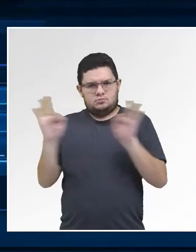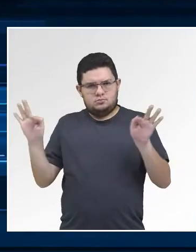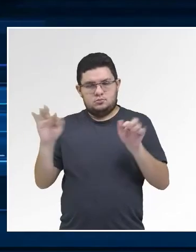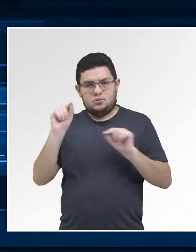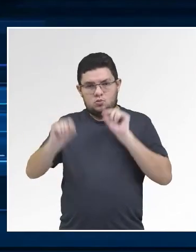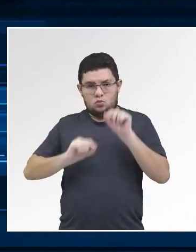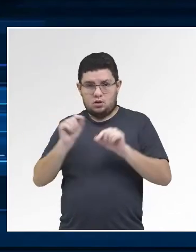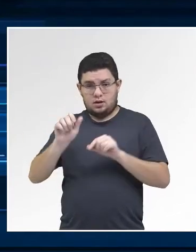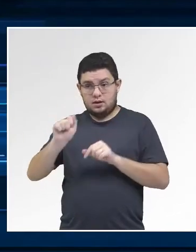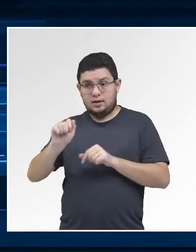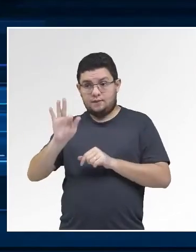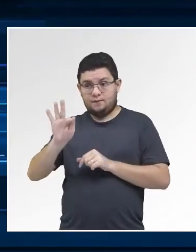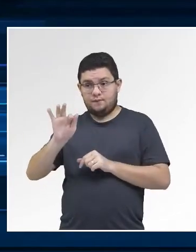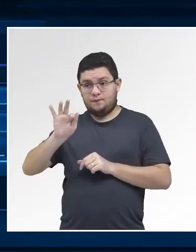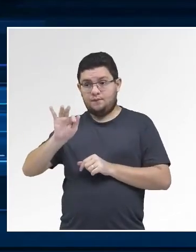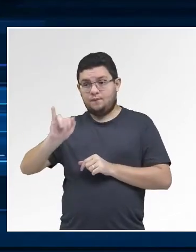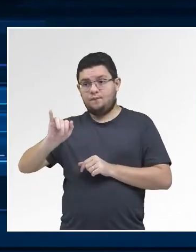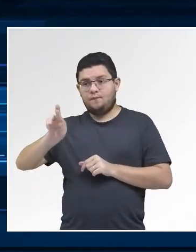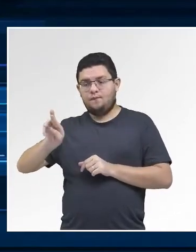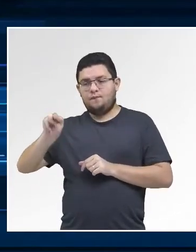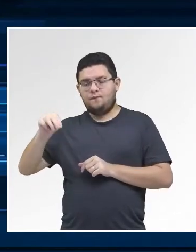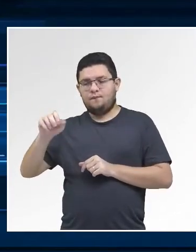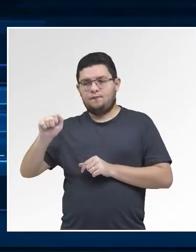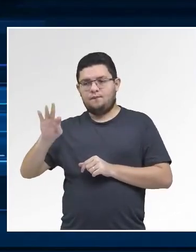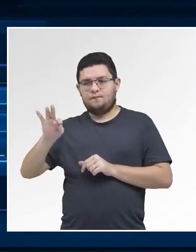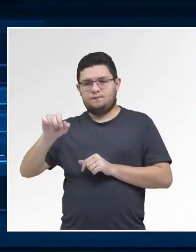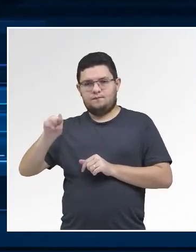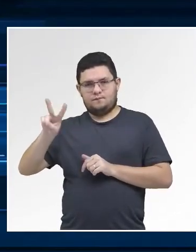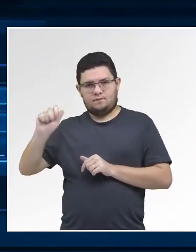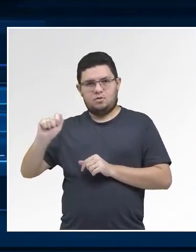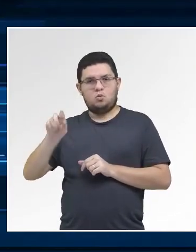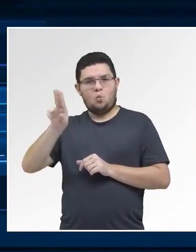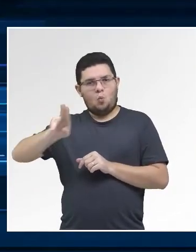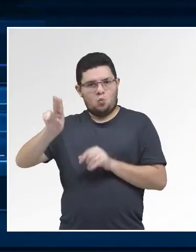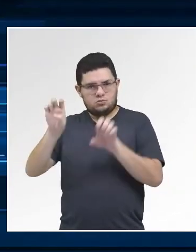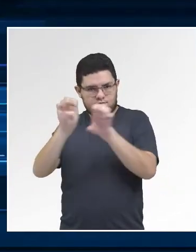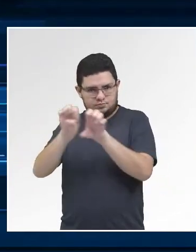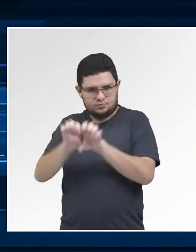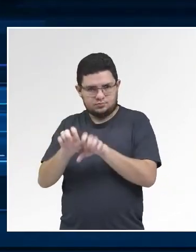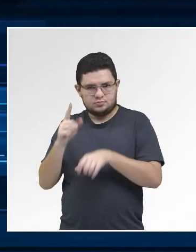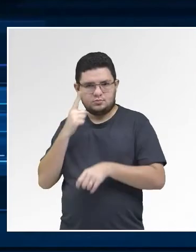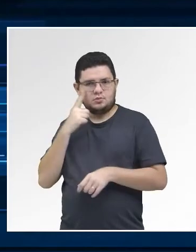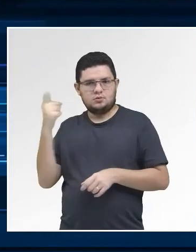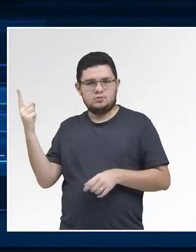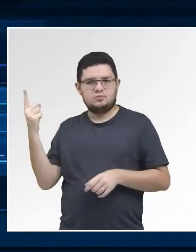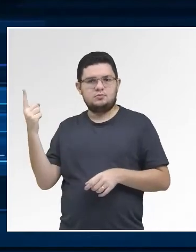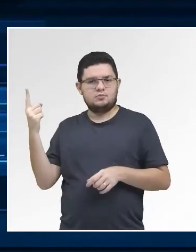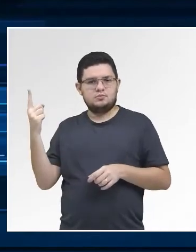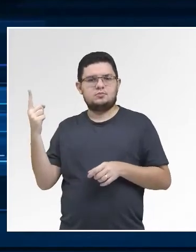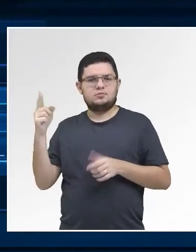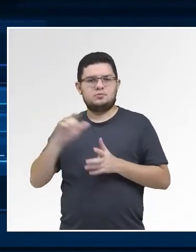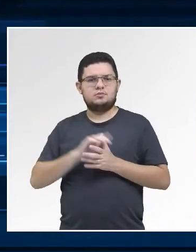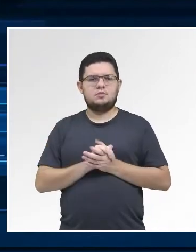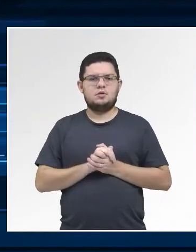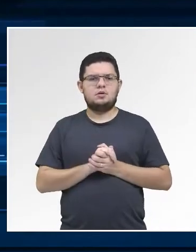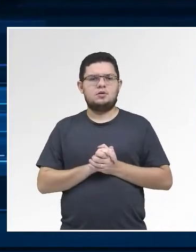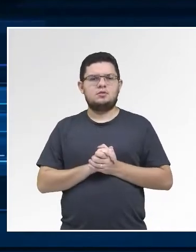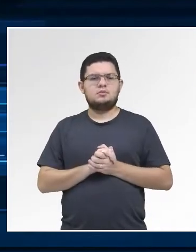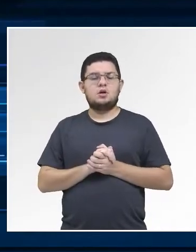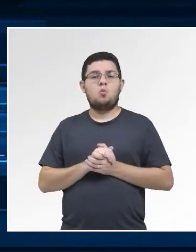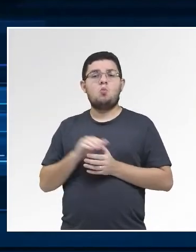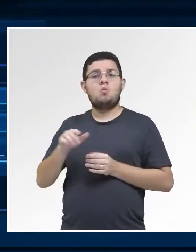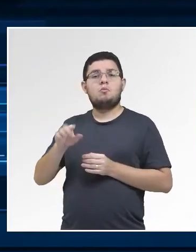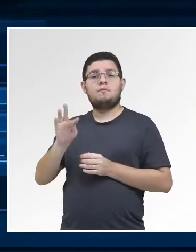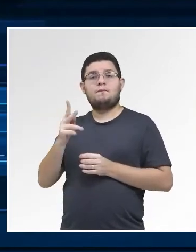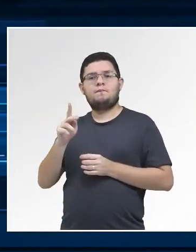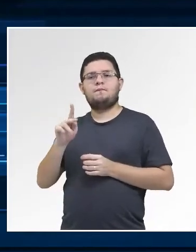afirmativa, é assim que vocês vão ter, dessa forma aí. They have talked to her lately. Eles conversaram